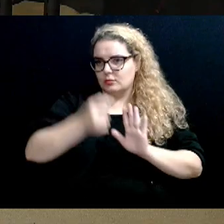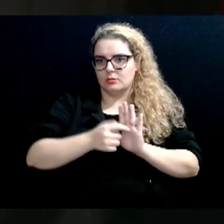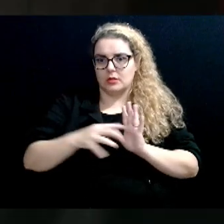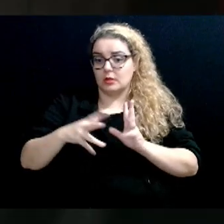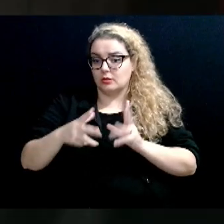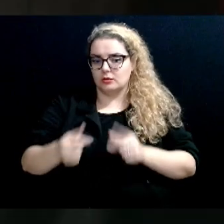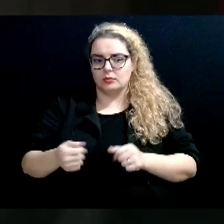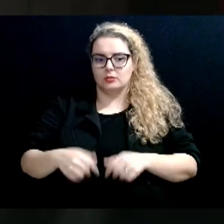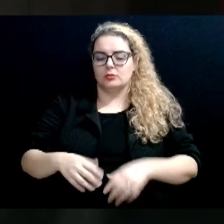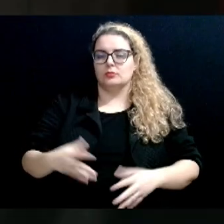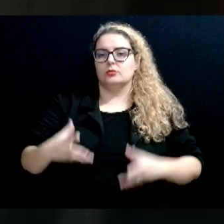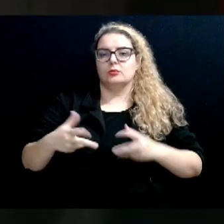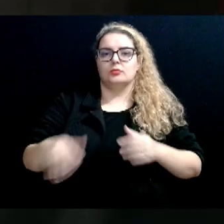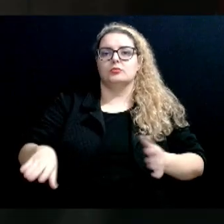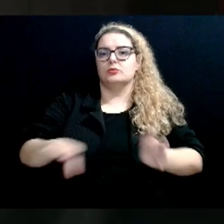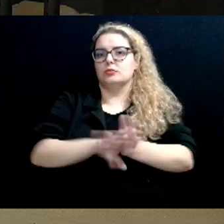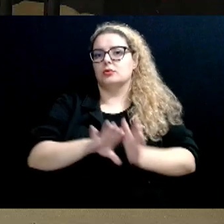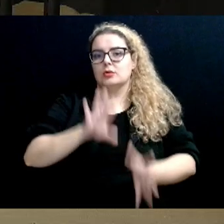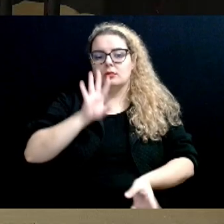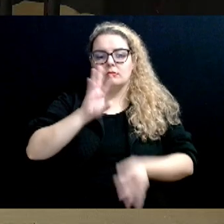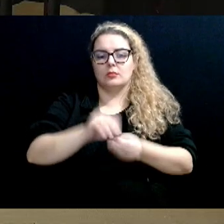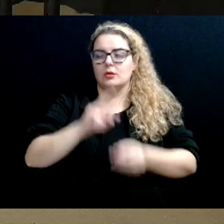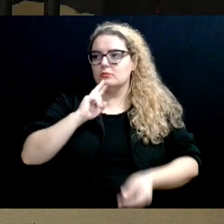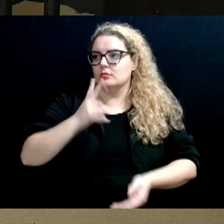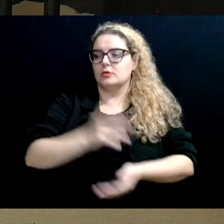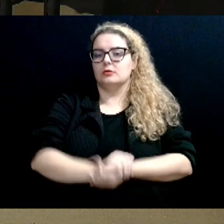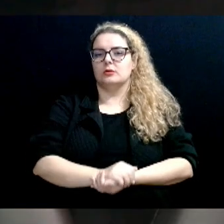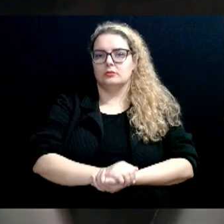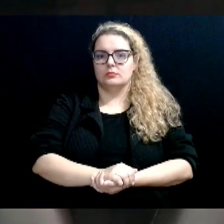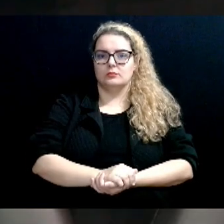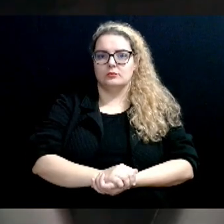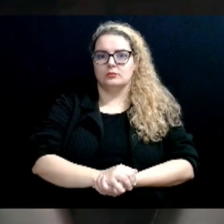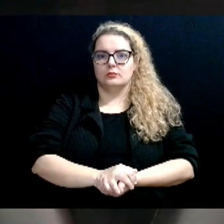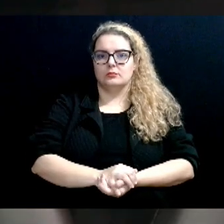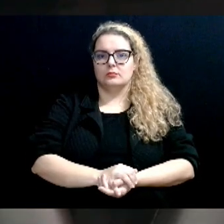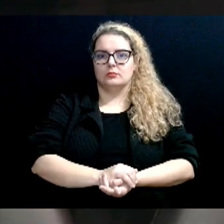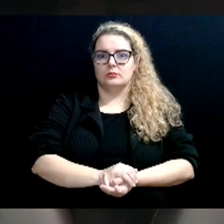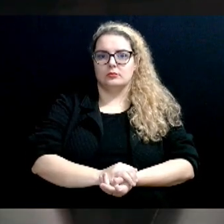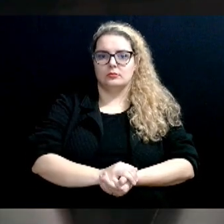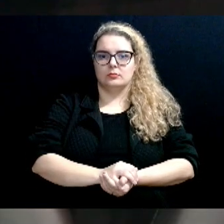pronto, resumido, resolvido? A repetição